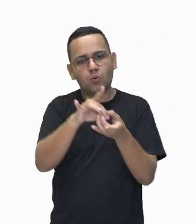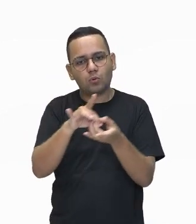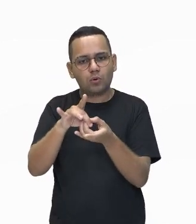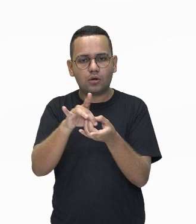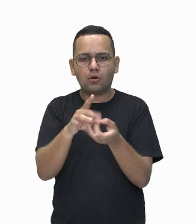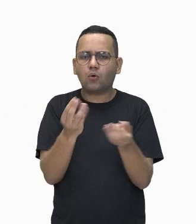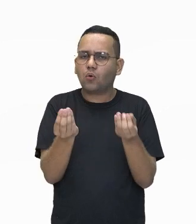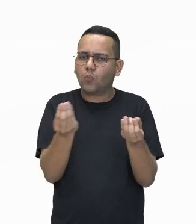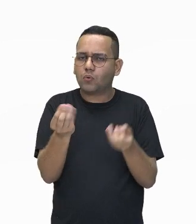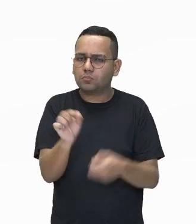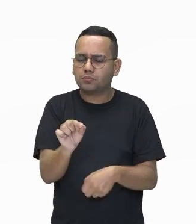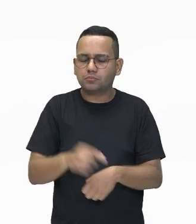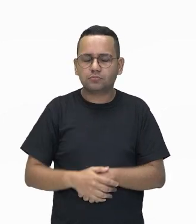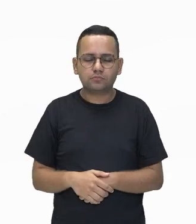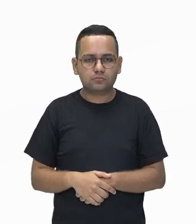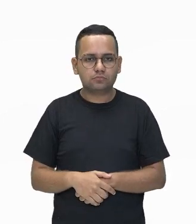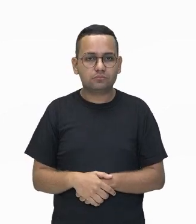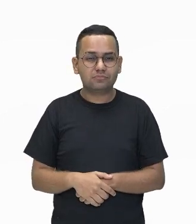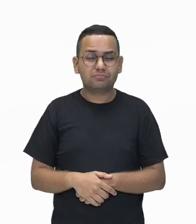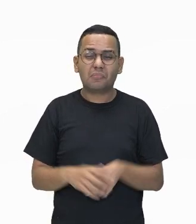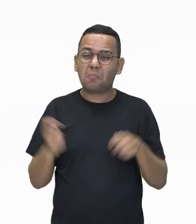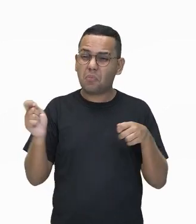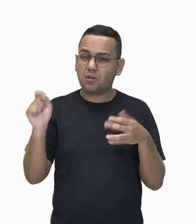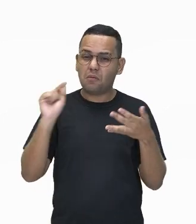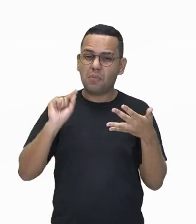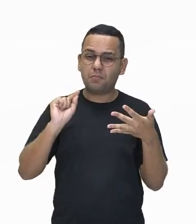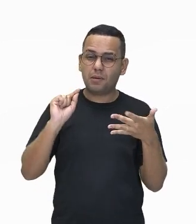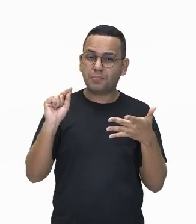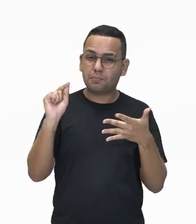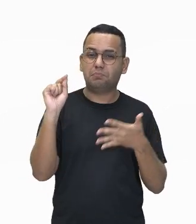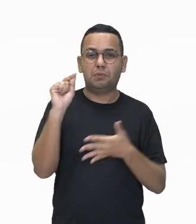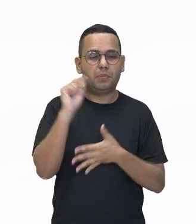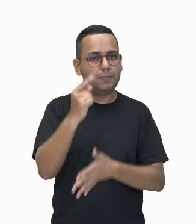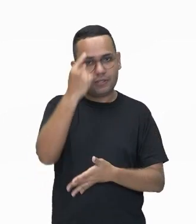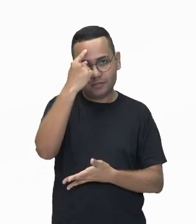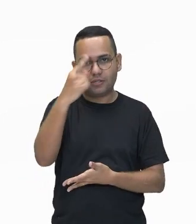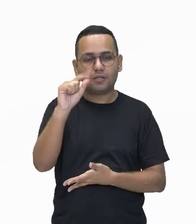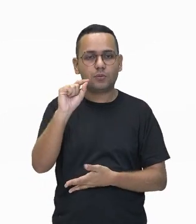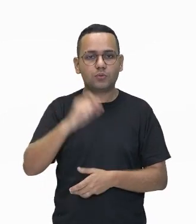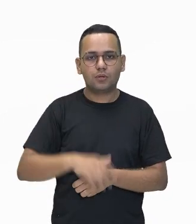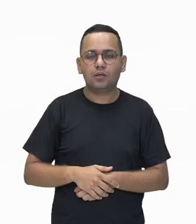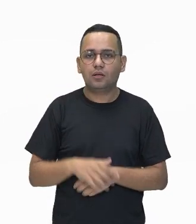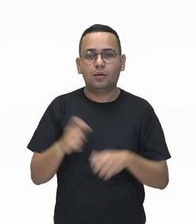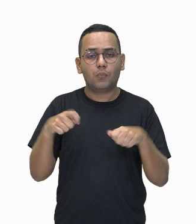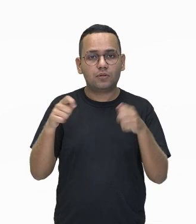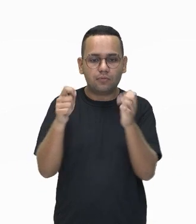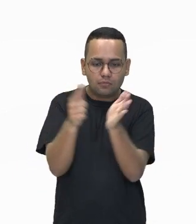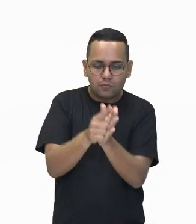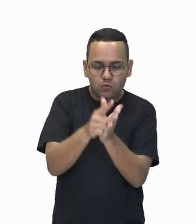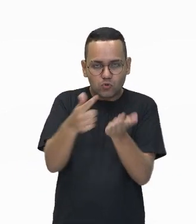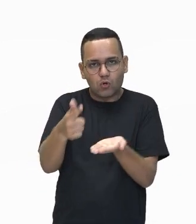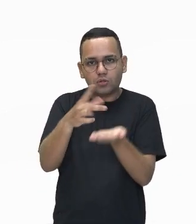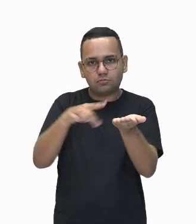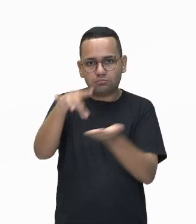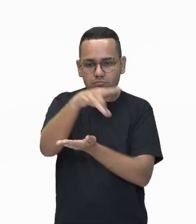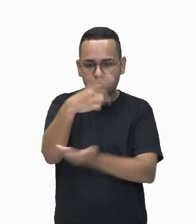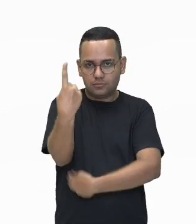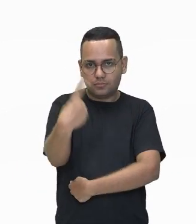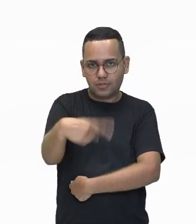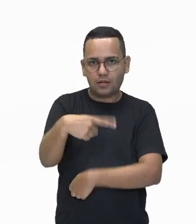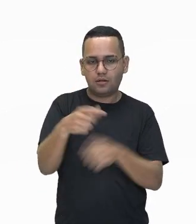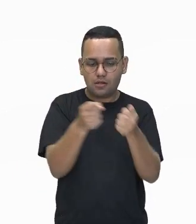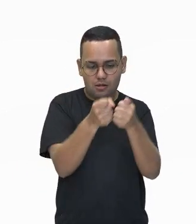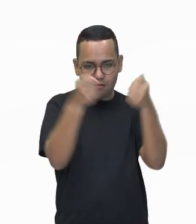então, pensar em 1000 maneiras, né, de fazer o quê? O jornal Semeia News, né, de mostrar, então, nos nossos painéis o